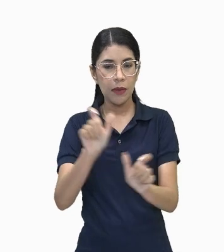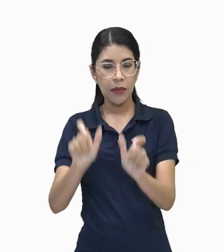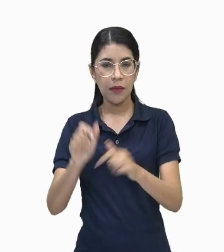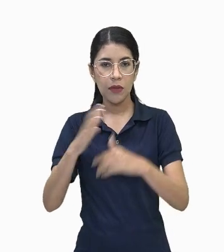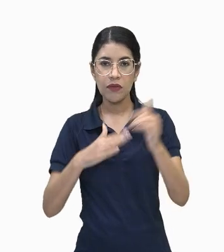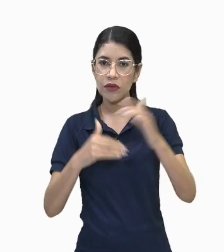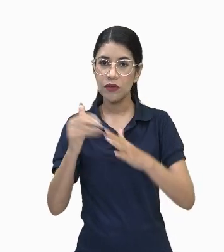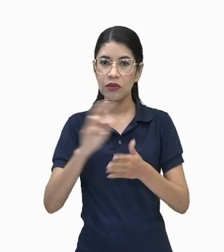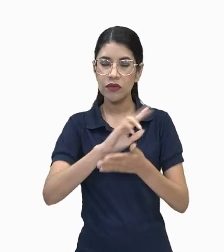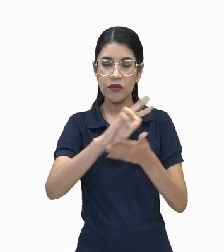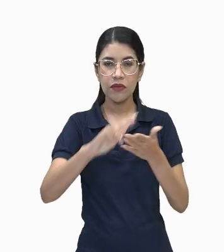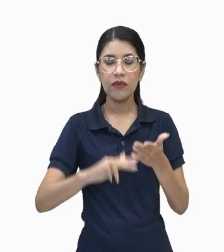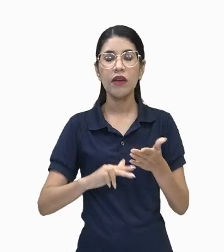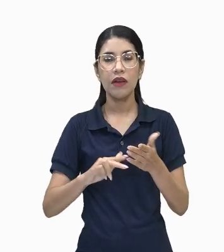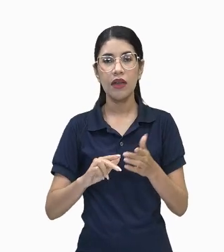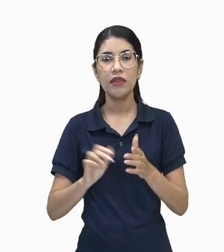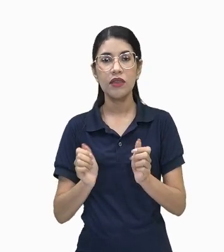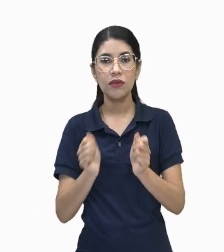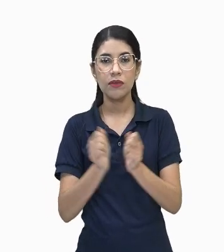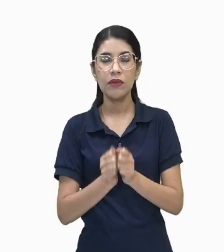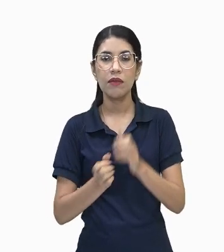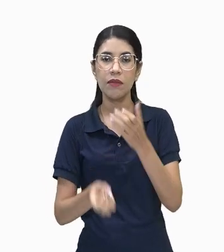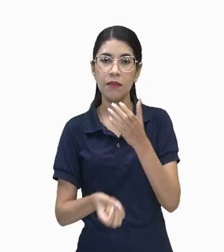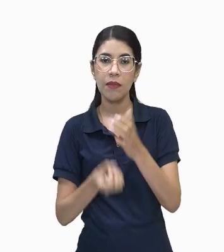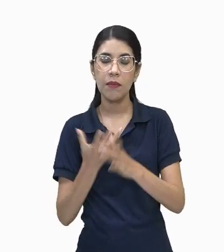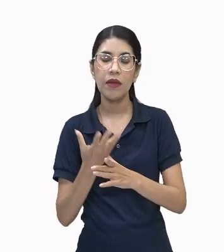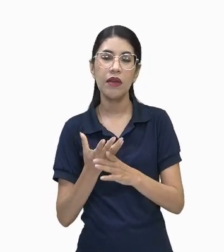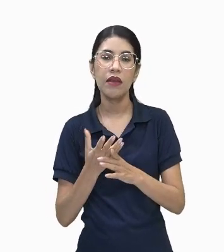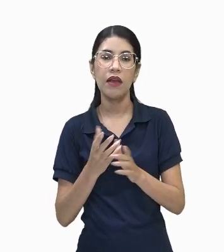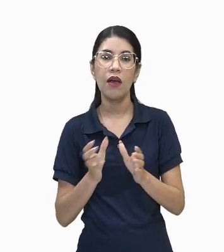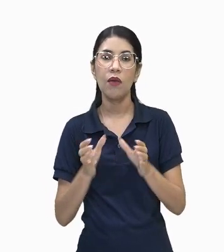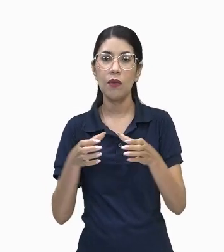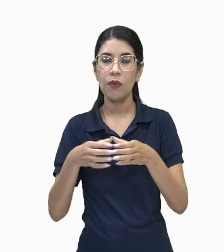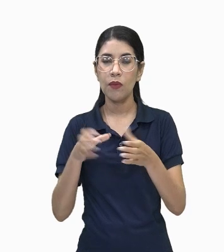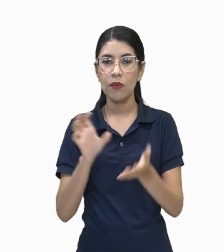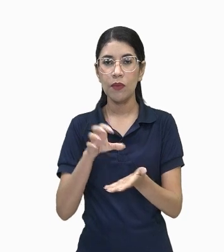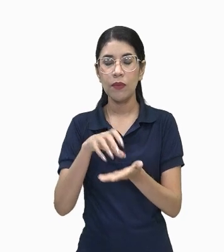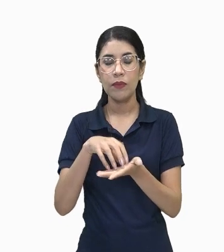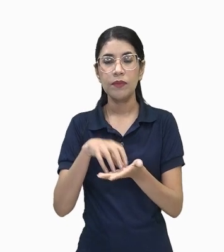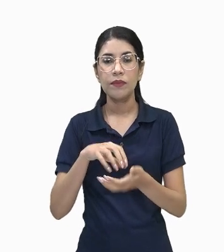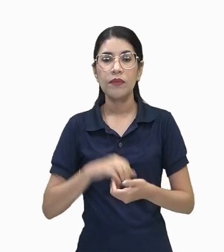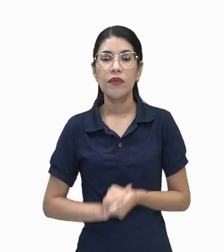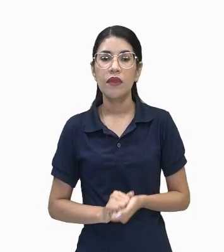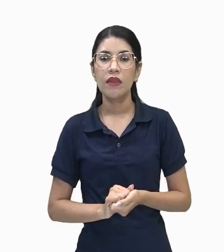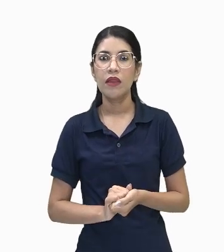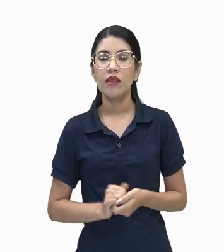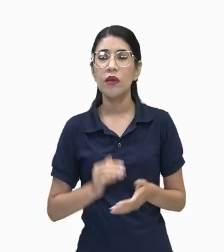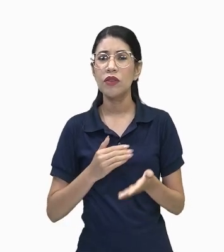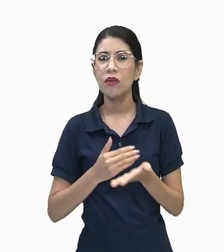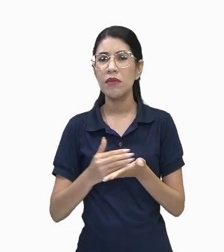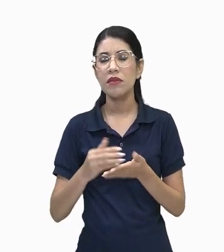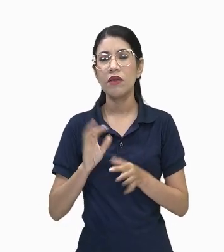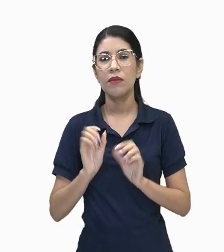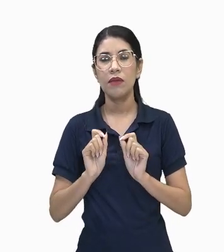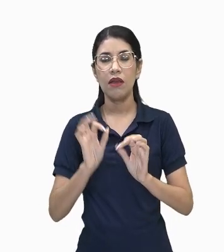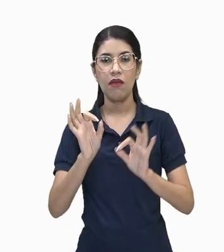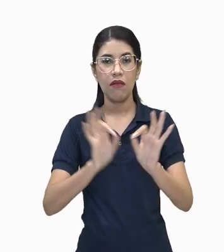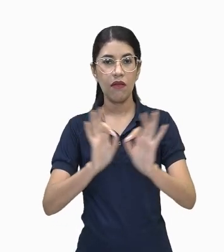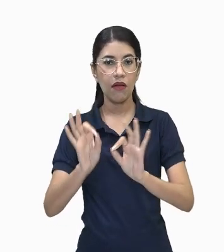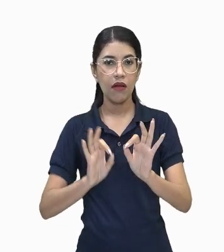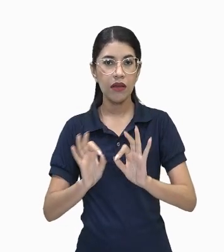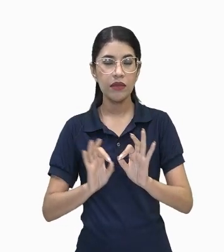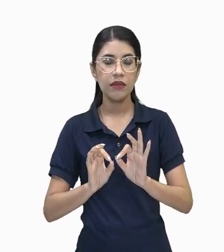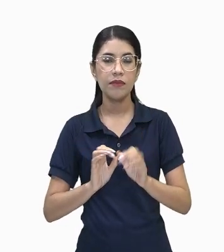que a própria burguesia e os comerciantes e artesãos começam então a se organizar nas